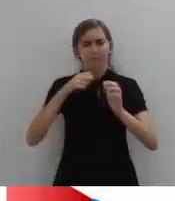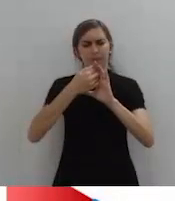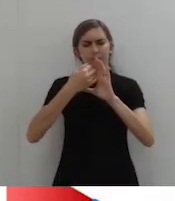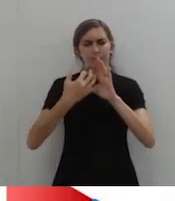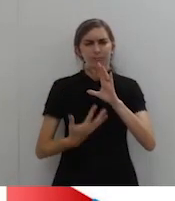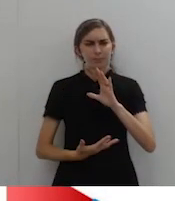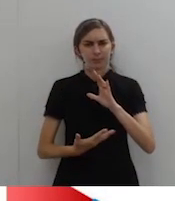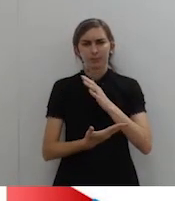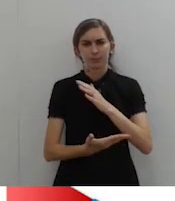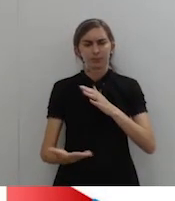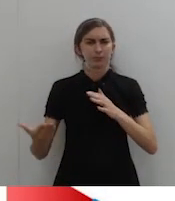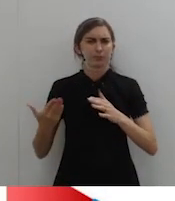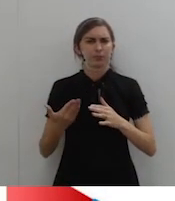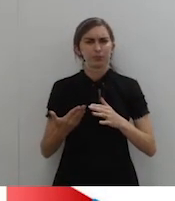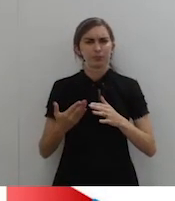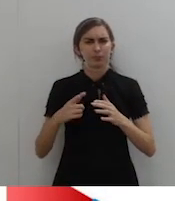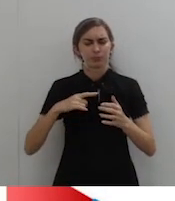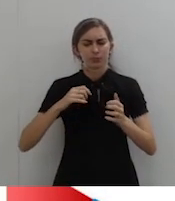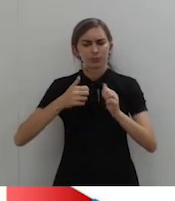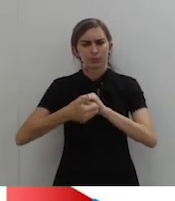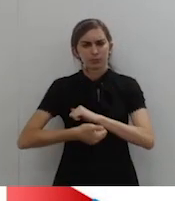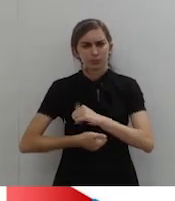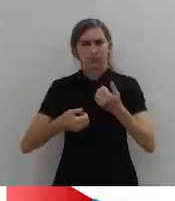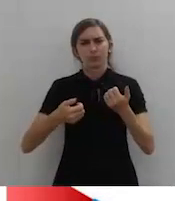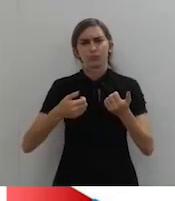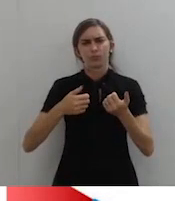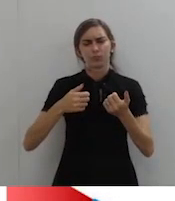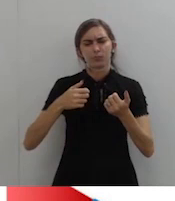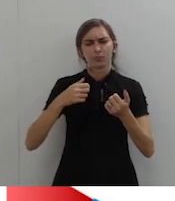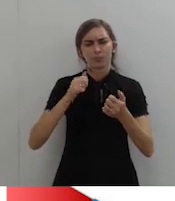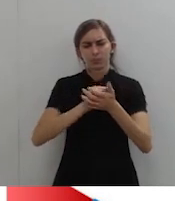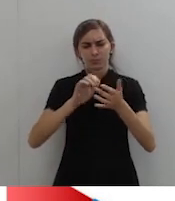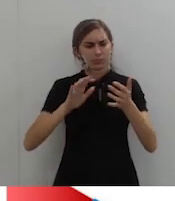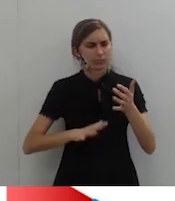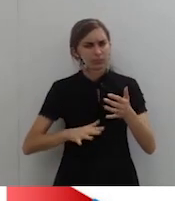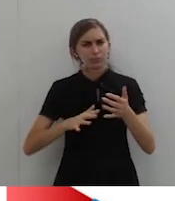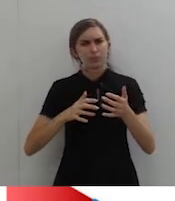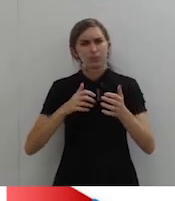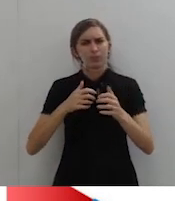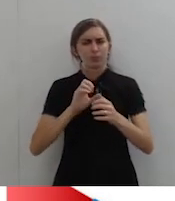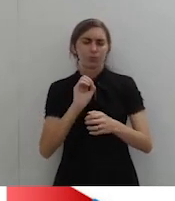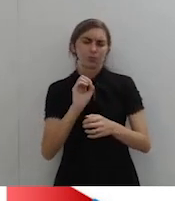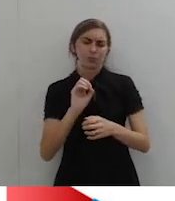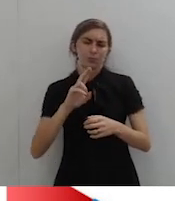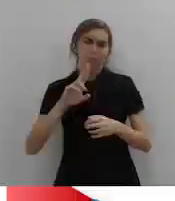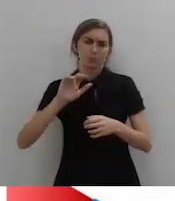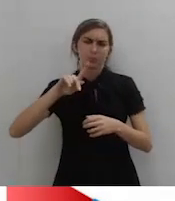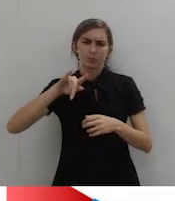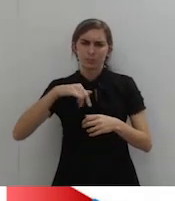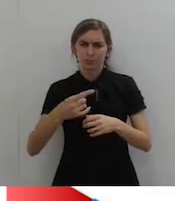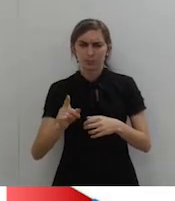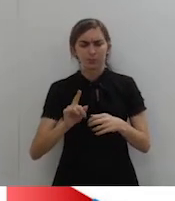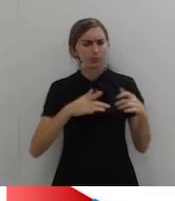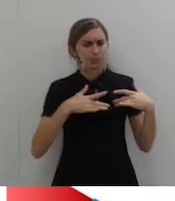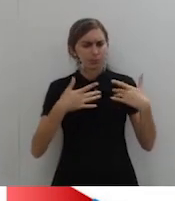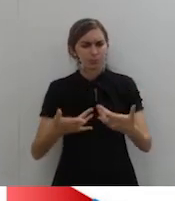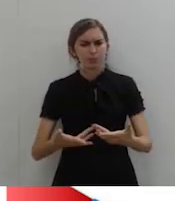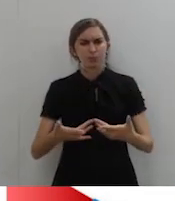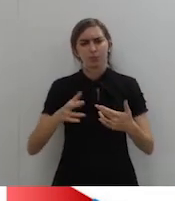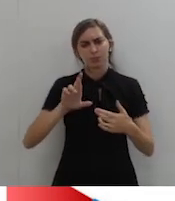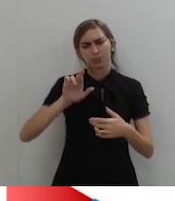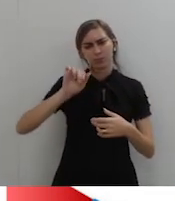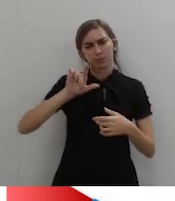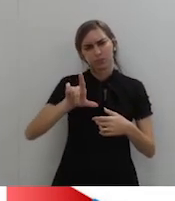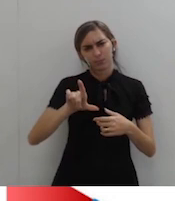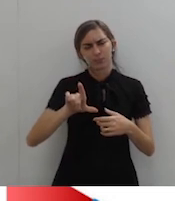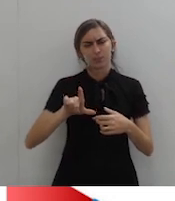outra definição que aparece para a gente é: o jogo define-se como uma atividade ou ocupação voluntária onde